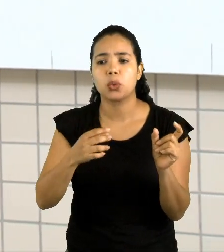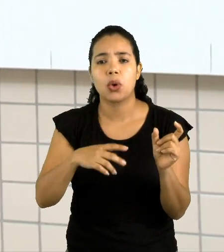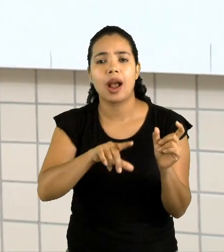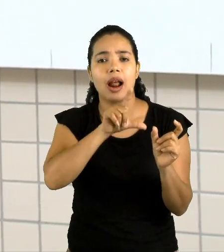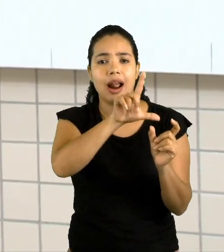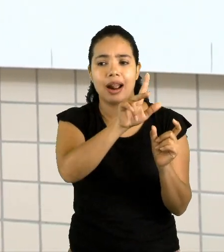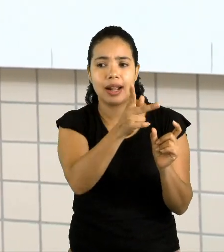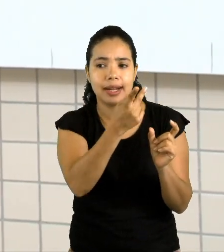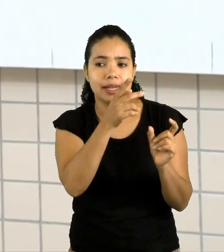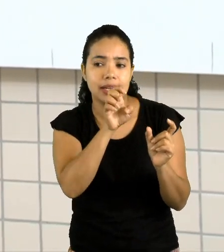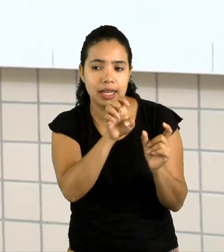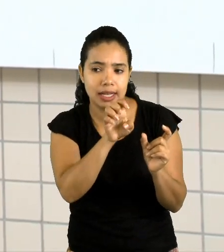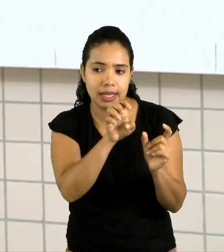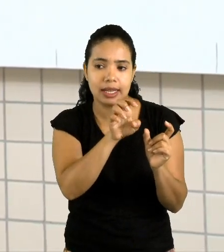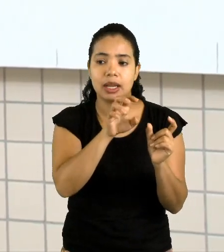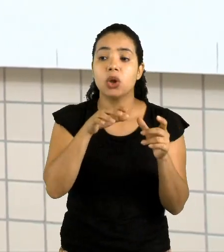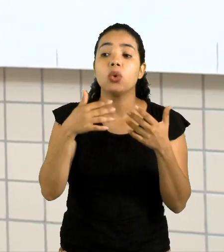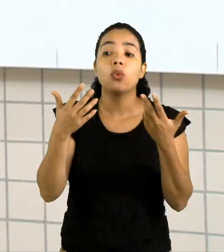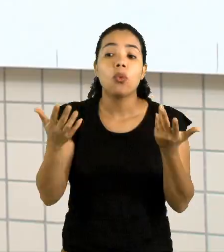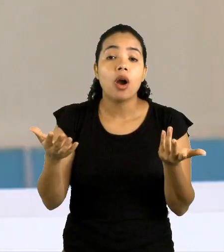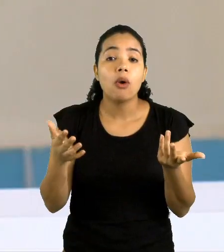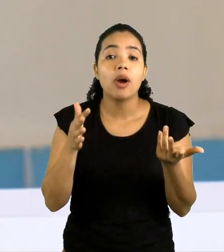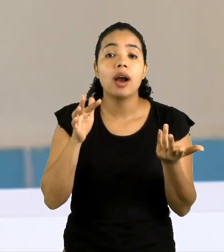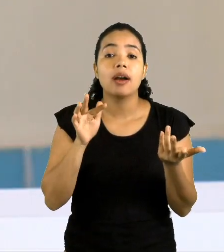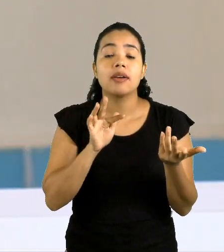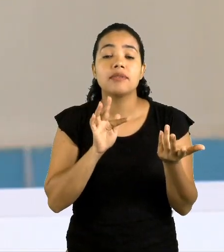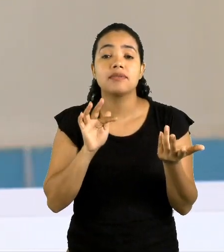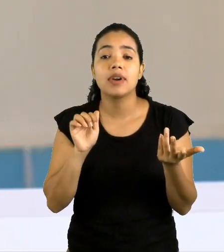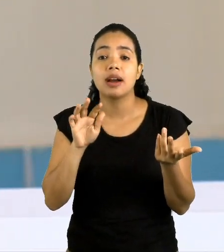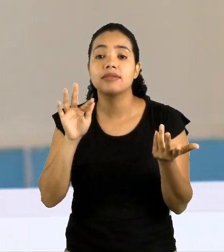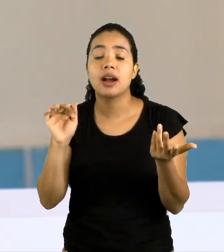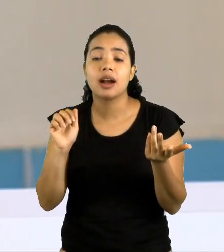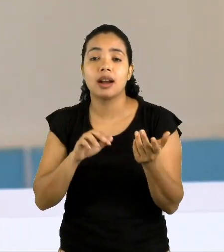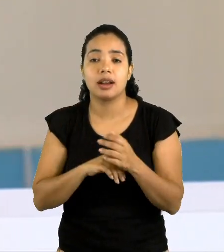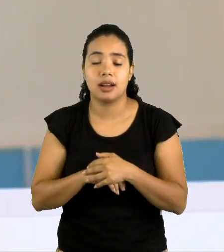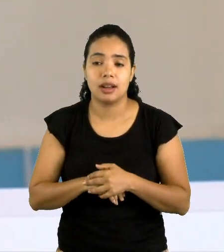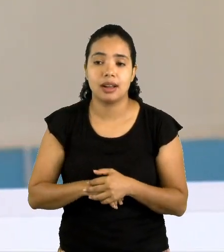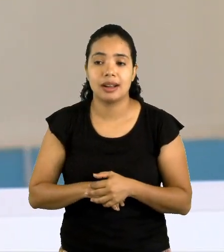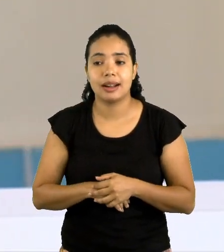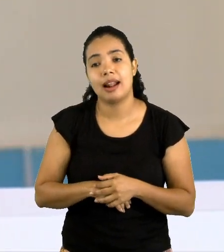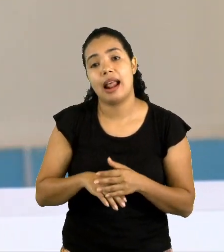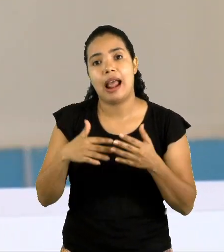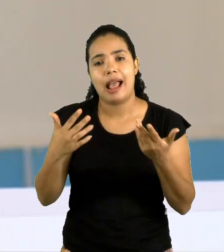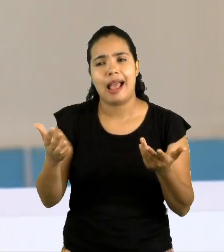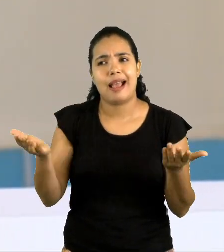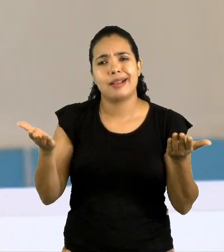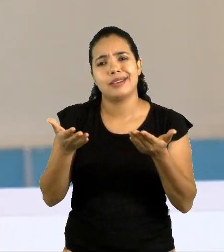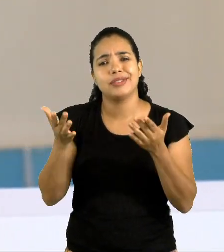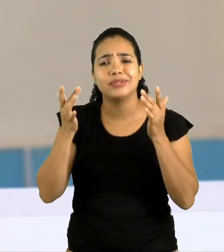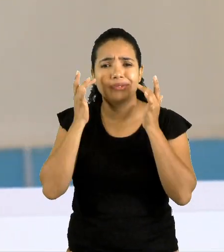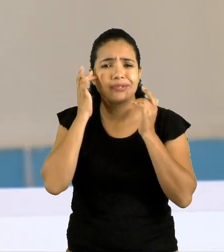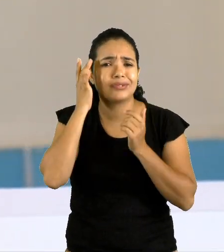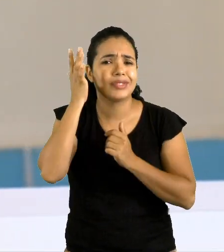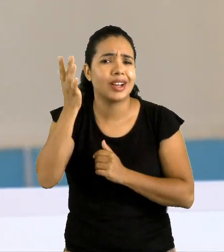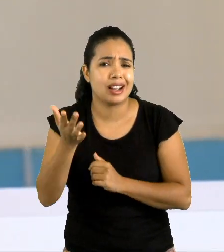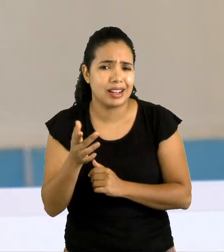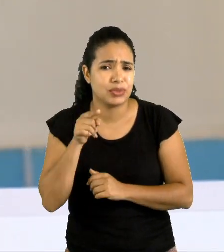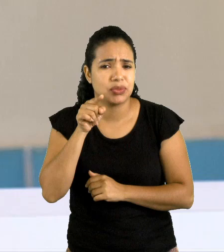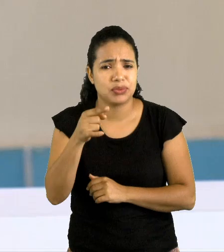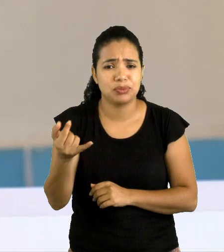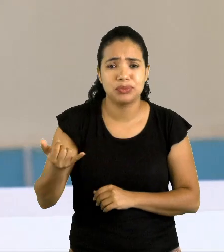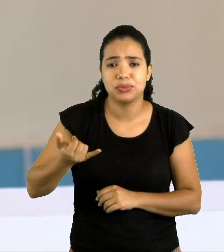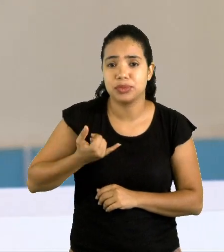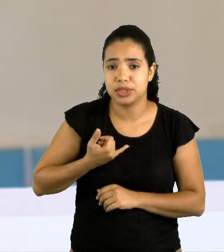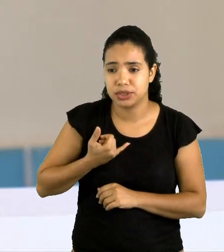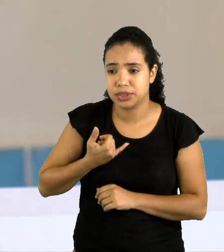é? Qual é, Fava? Prof, agora ficou fácil. A senhora disse